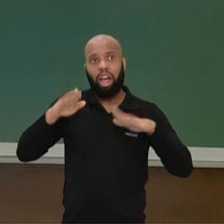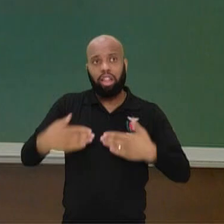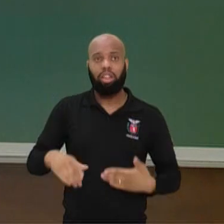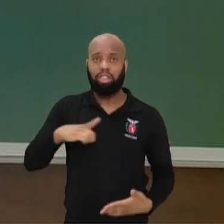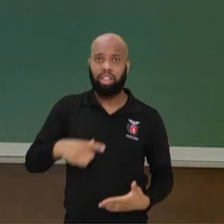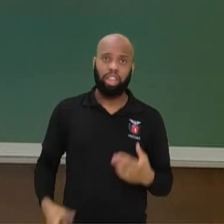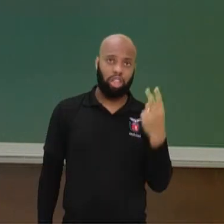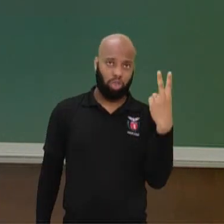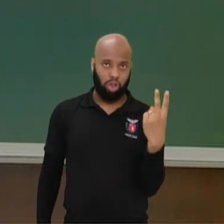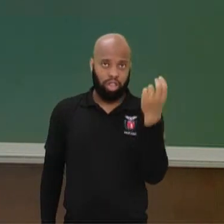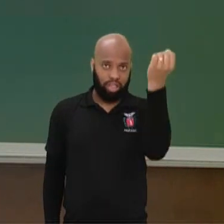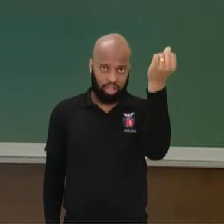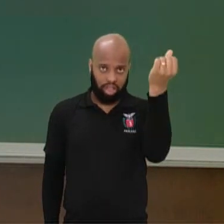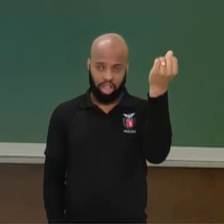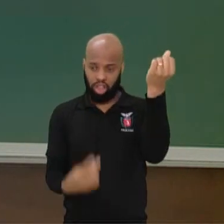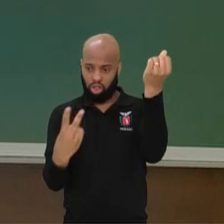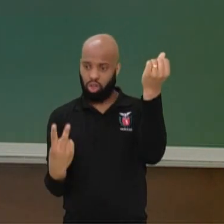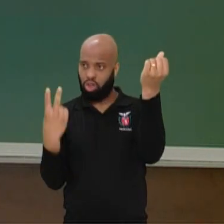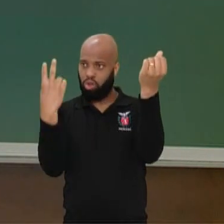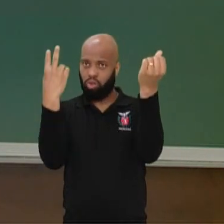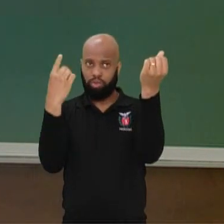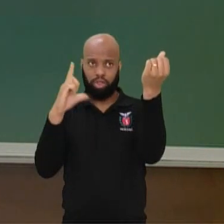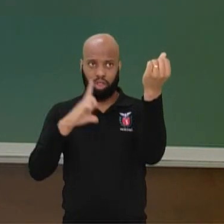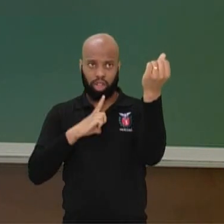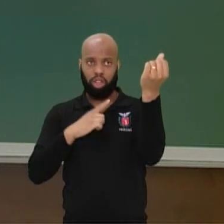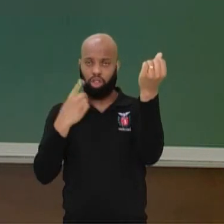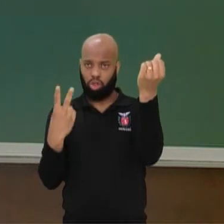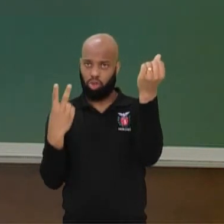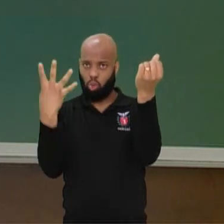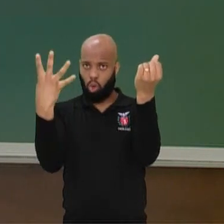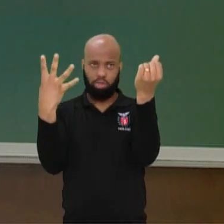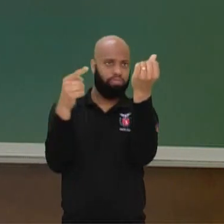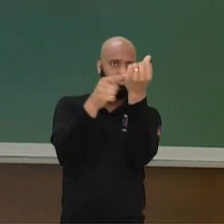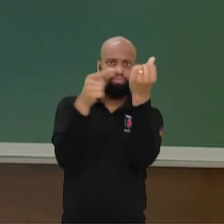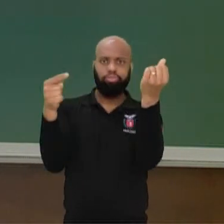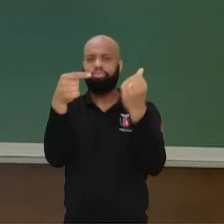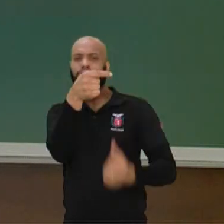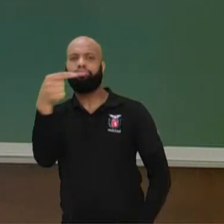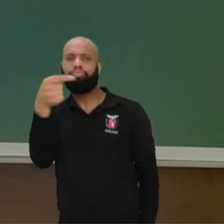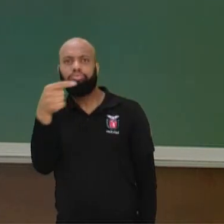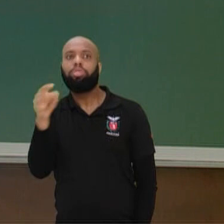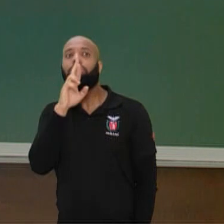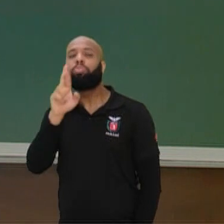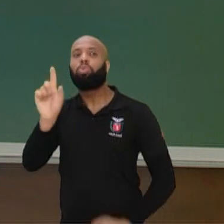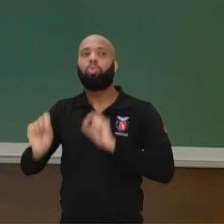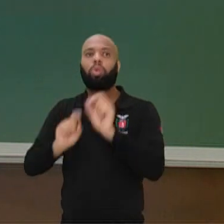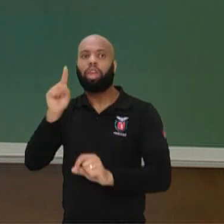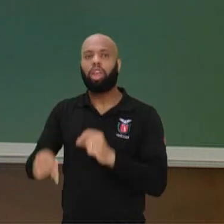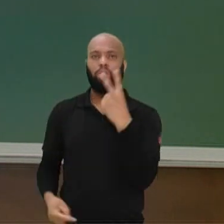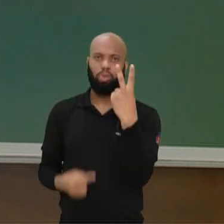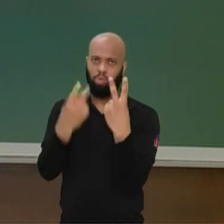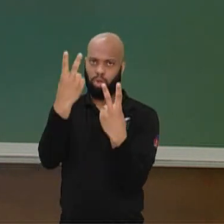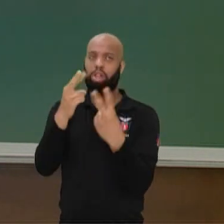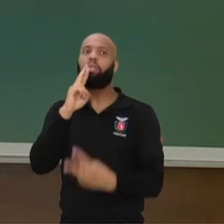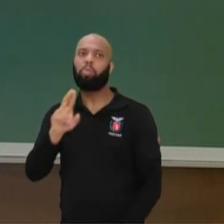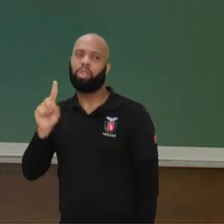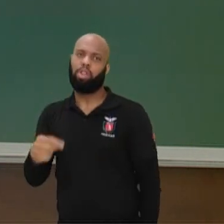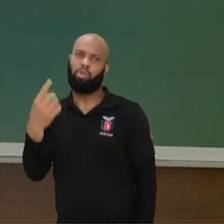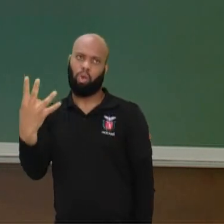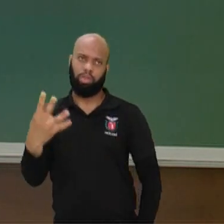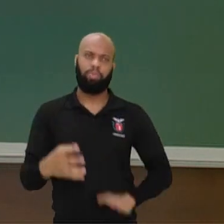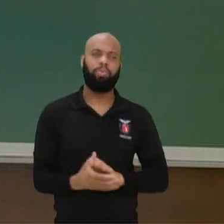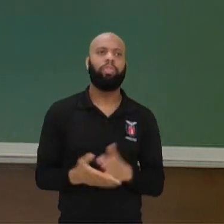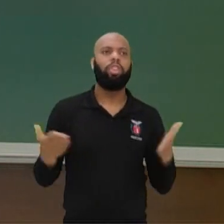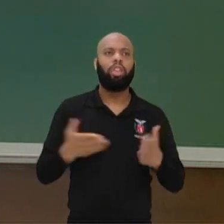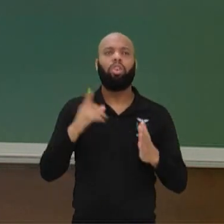que é exatamente 2 elevado ao quadrado, que é o nosso resultado. Então, retomando, revisando com resumo de todas